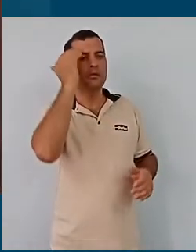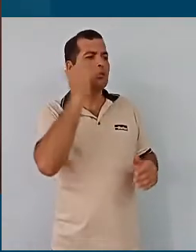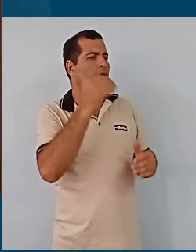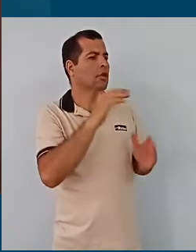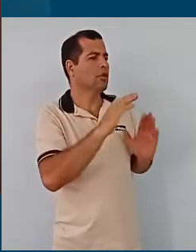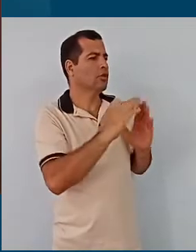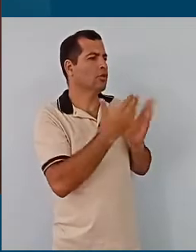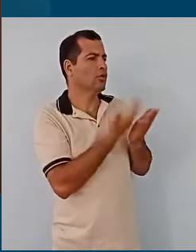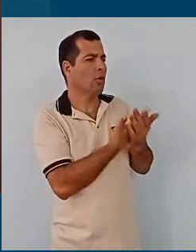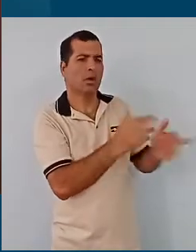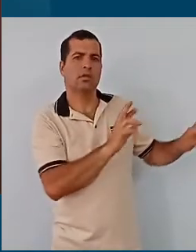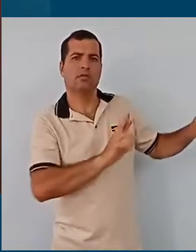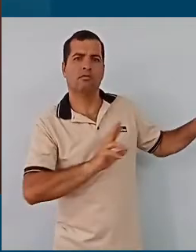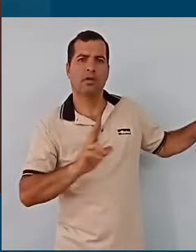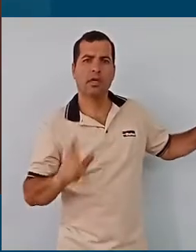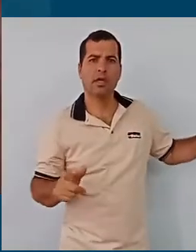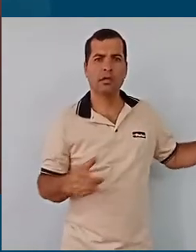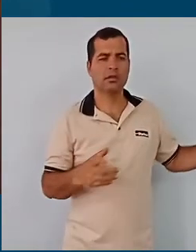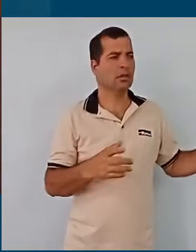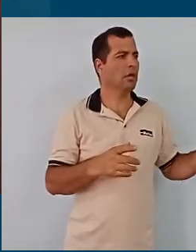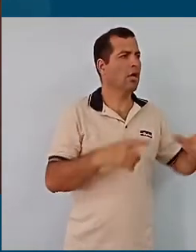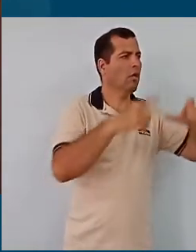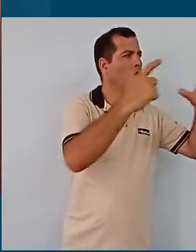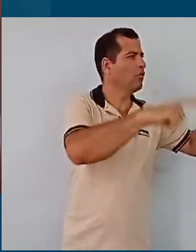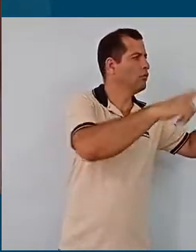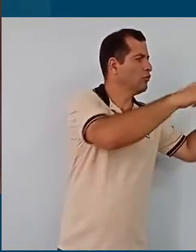os diferentes espaços da escola, porque